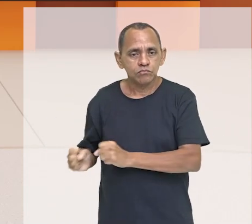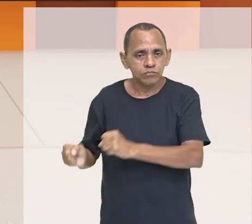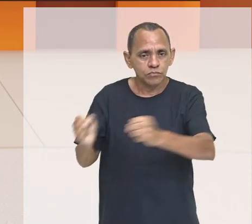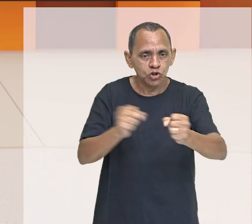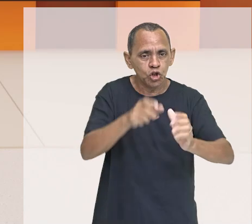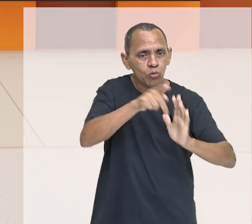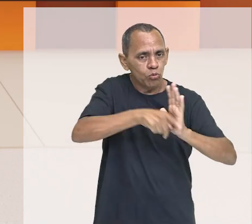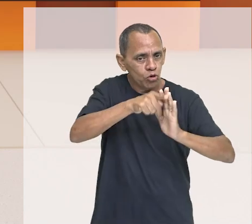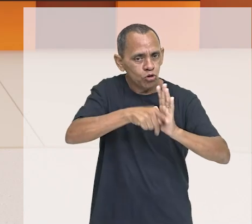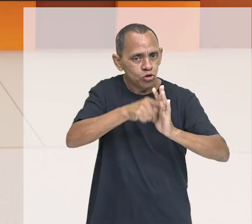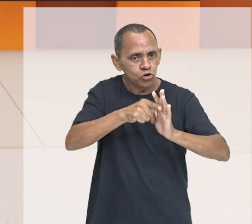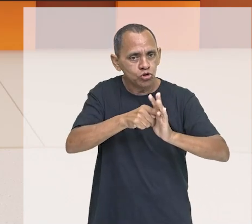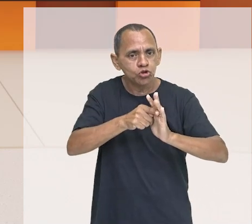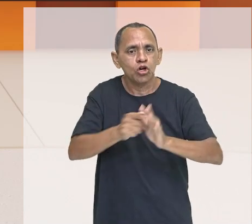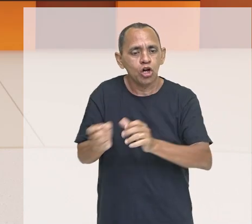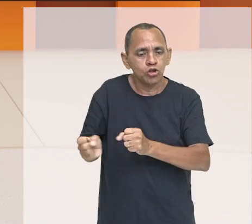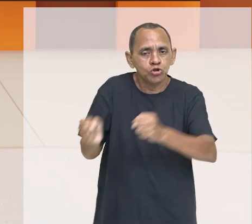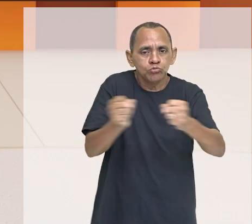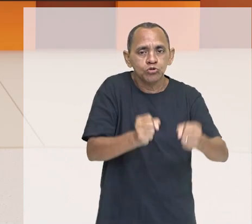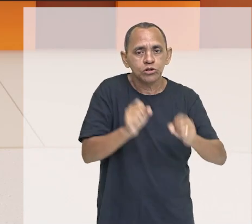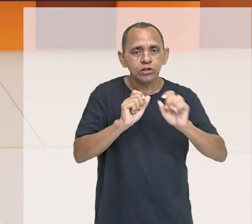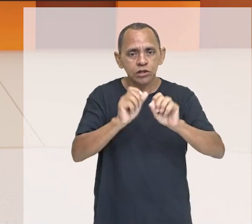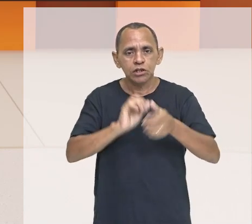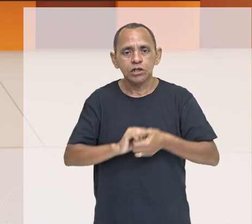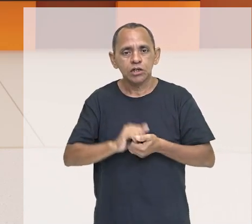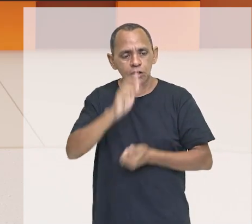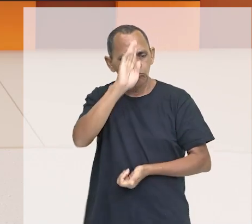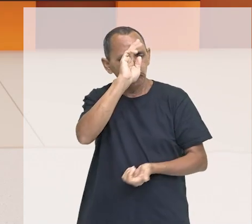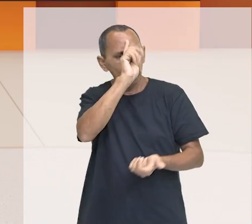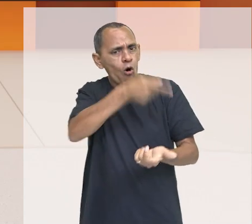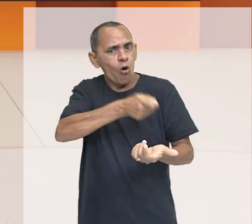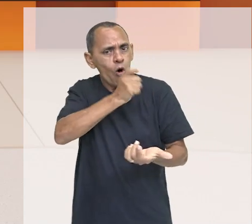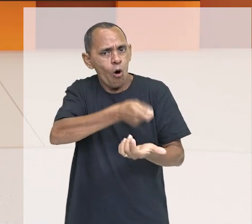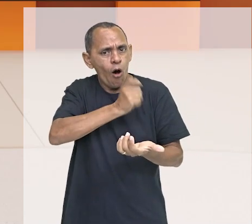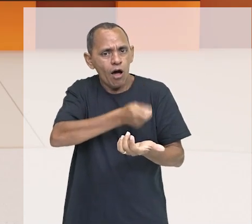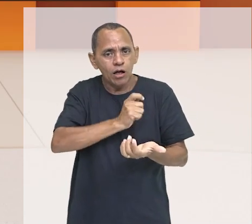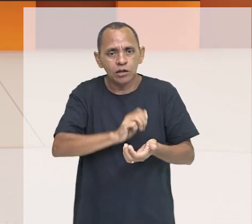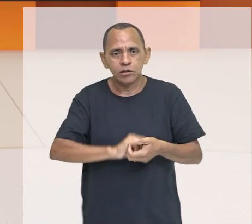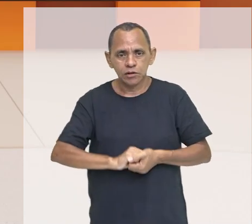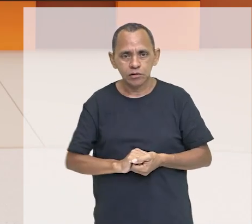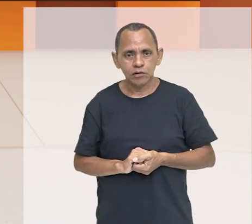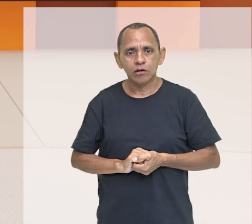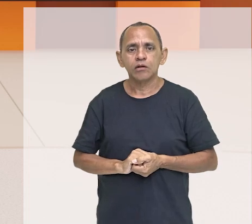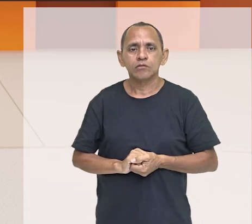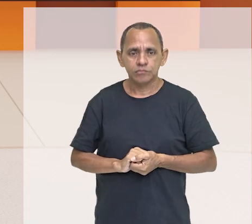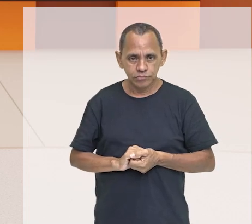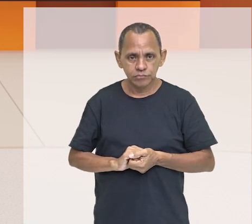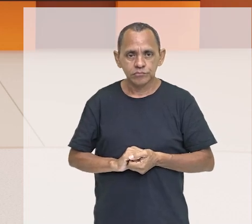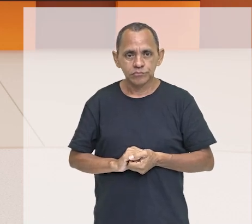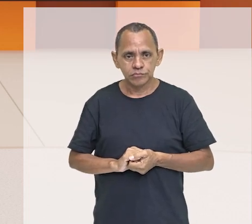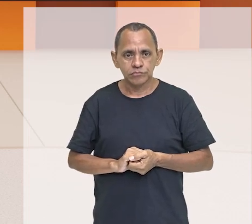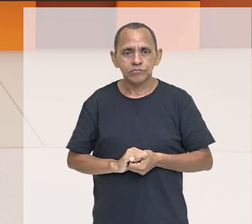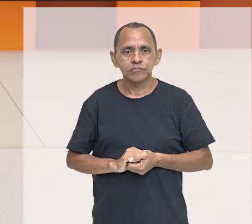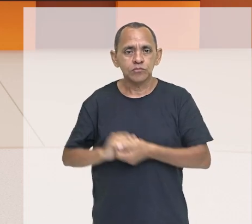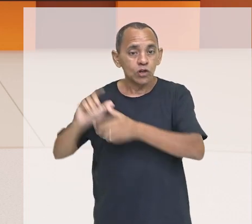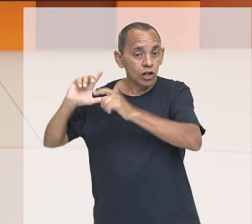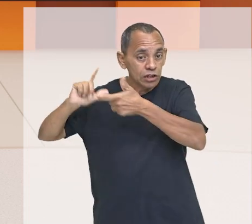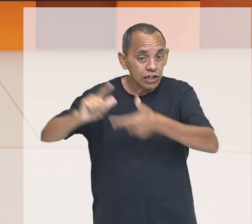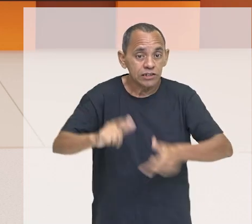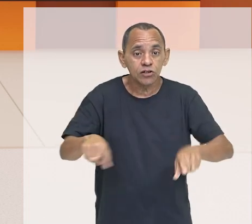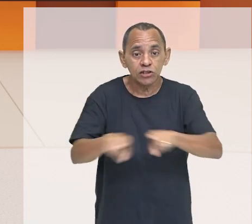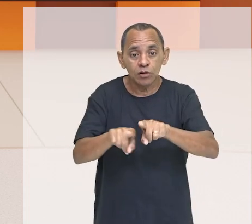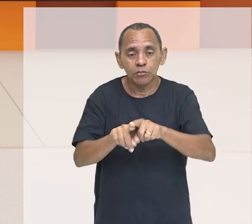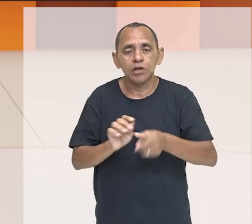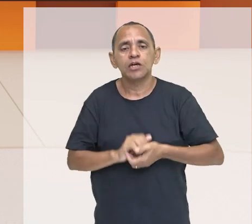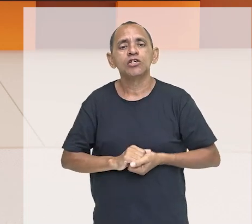autoritário, expansionista, ideologia de direita, exaltação da tradição. Na sociedade, redução dos direitos civis